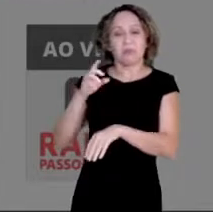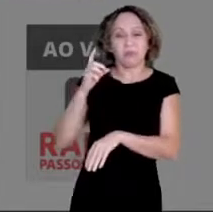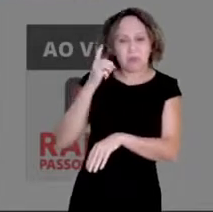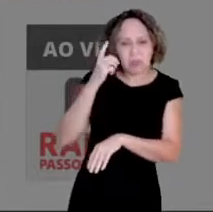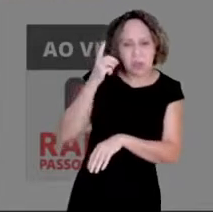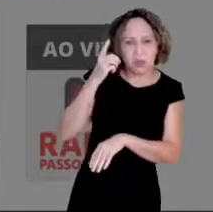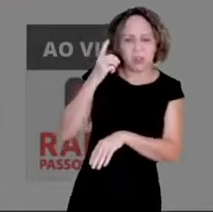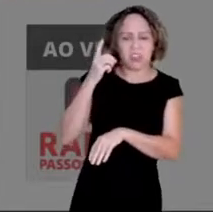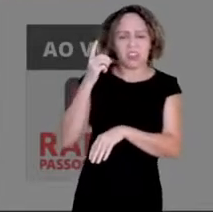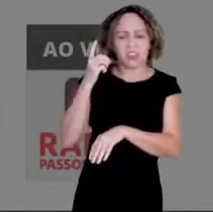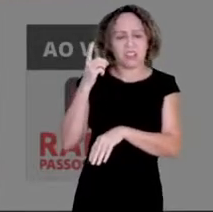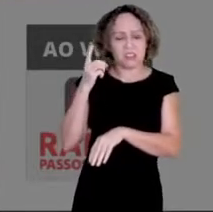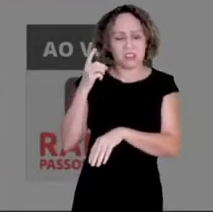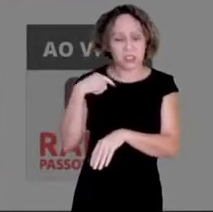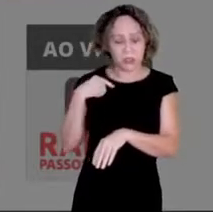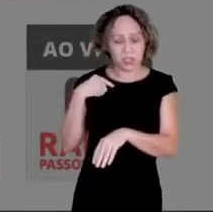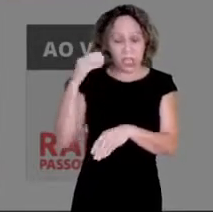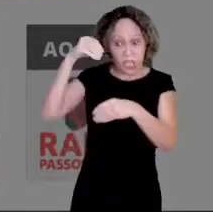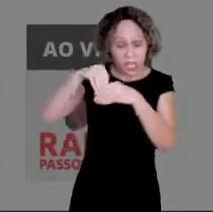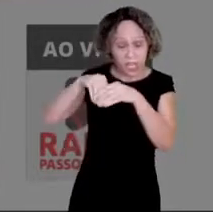da nossa região, da nossa Minas Gerais.